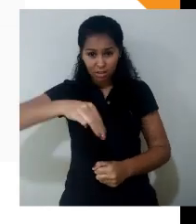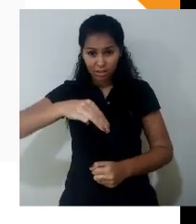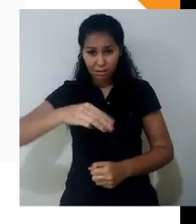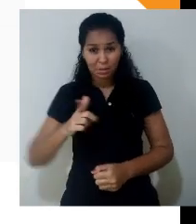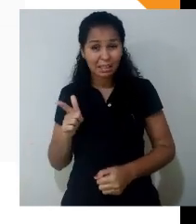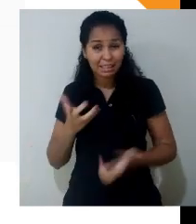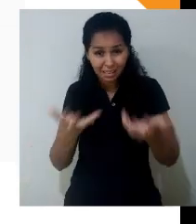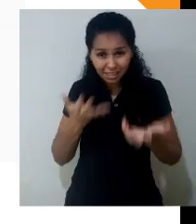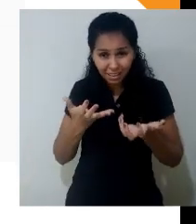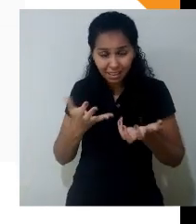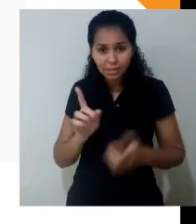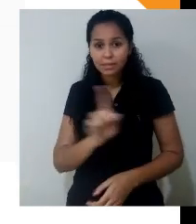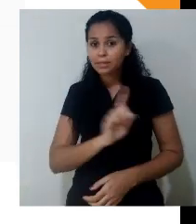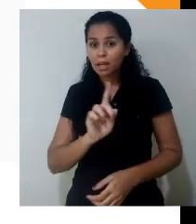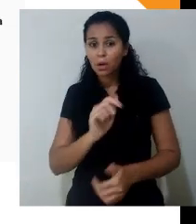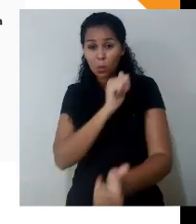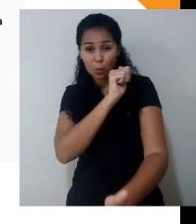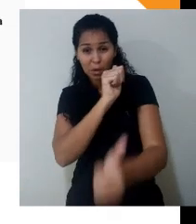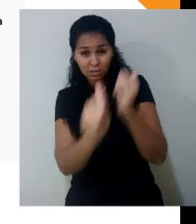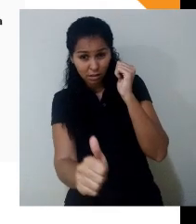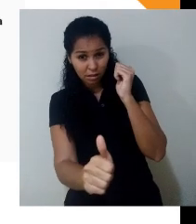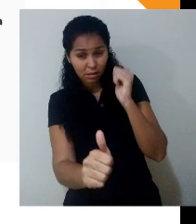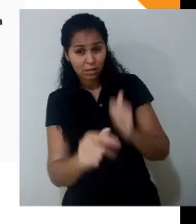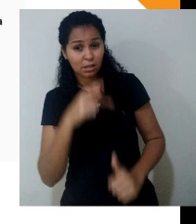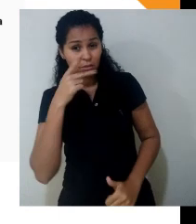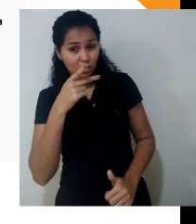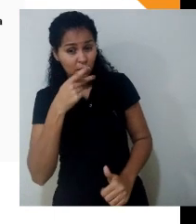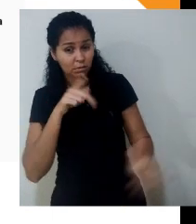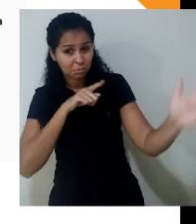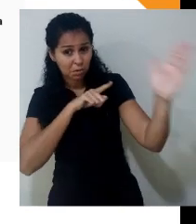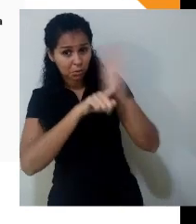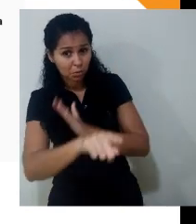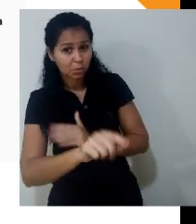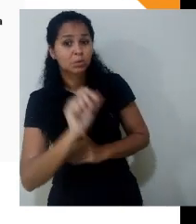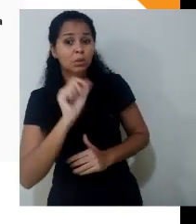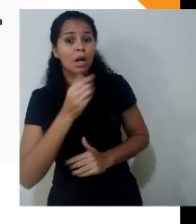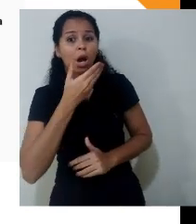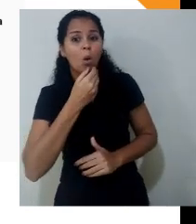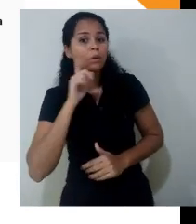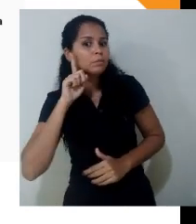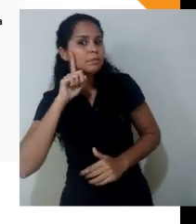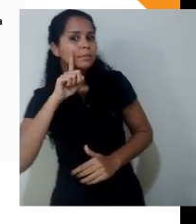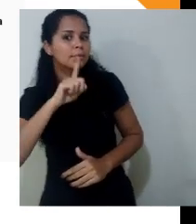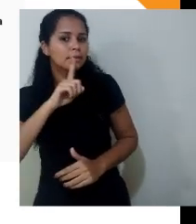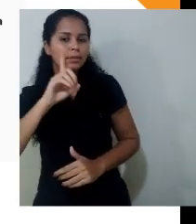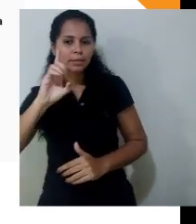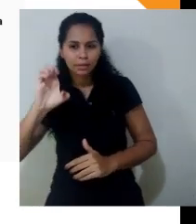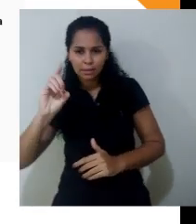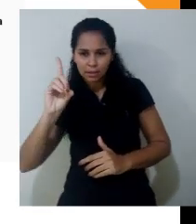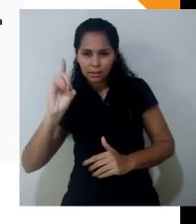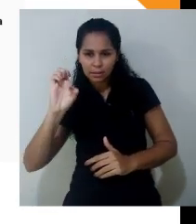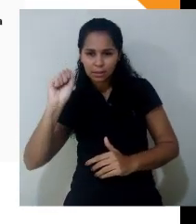está atrás? Não, porque o atleta ao qual o enunciado se refere é o americano Jim Karnazes, que